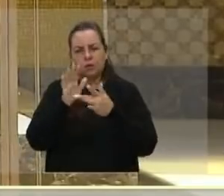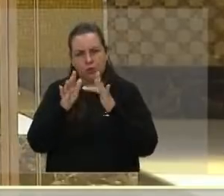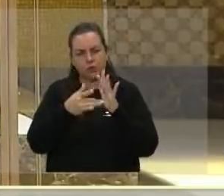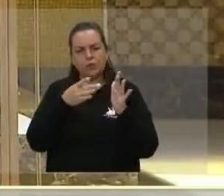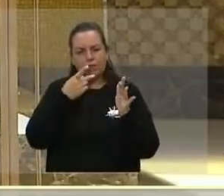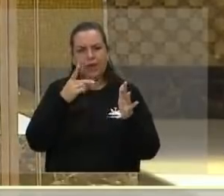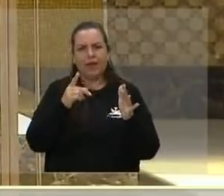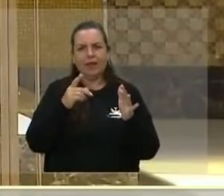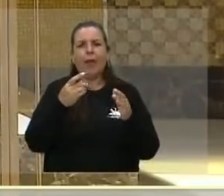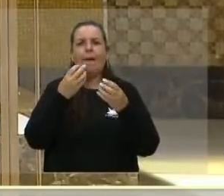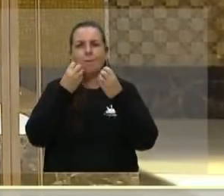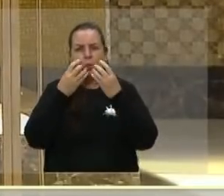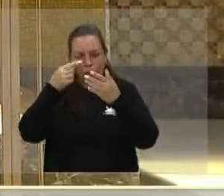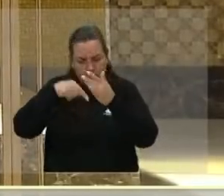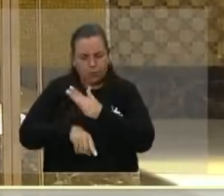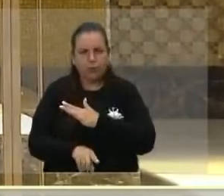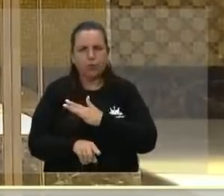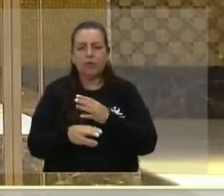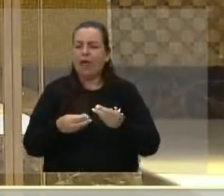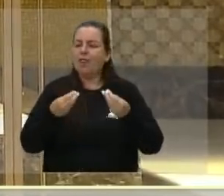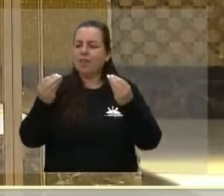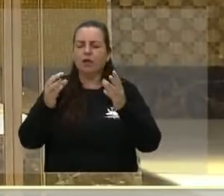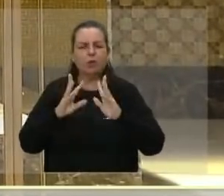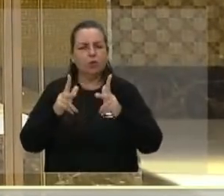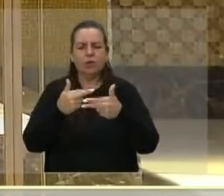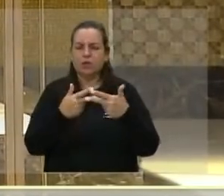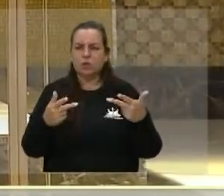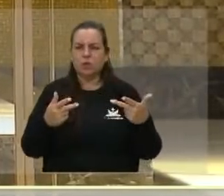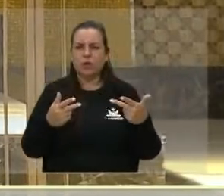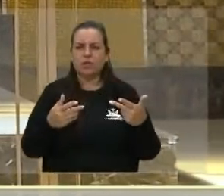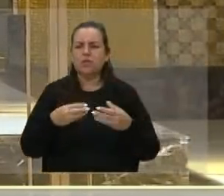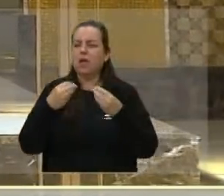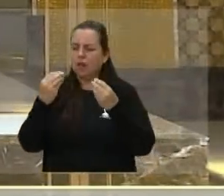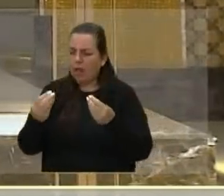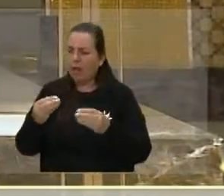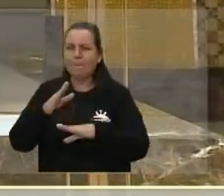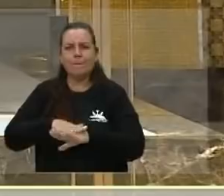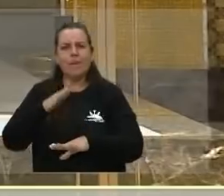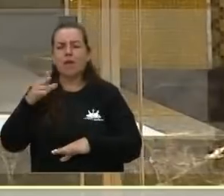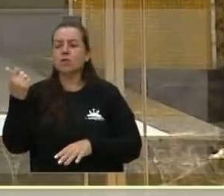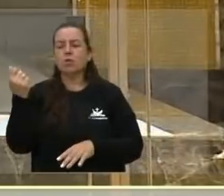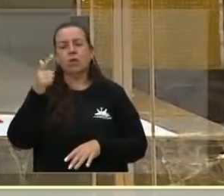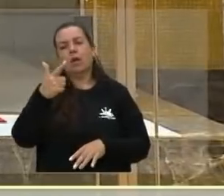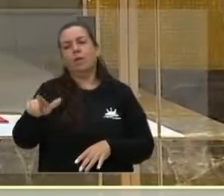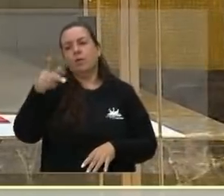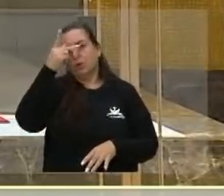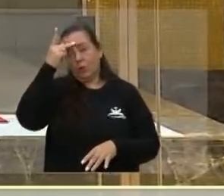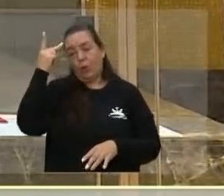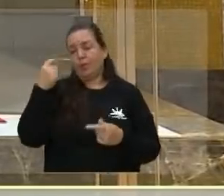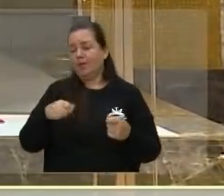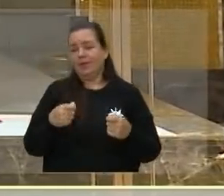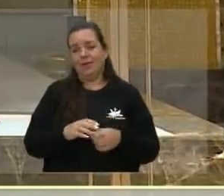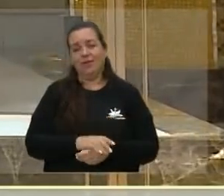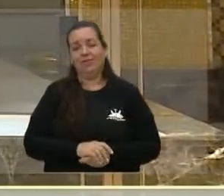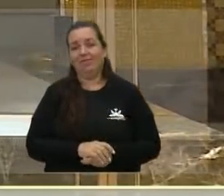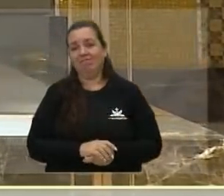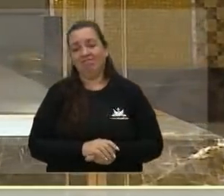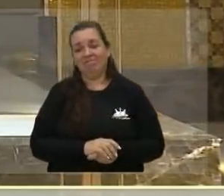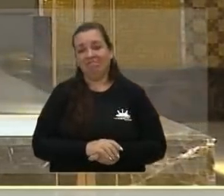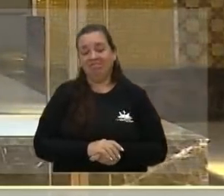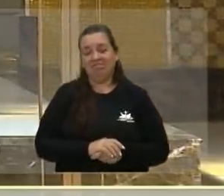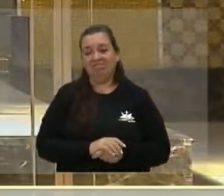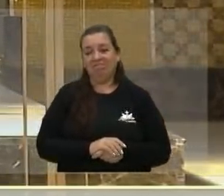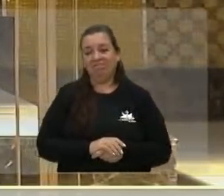jesus está dizendo que é fruto do espírito santo é capaz de dar mais do que a pessoa espera